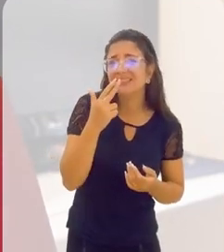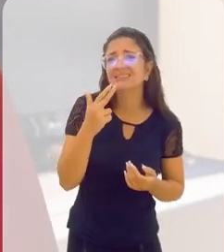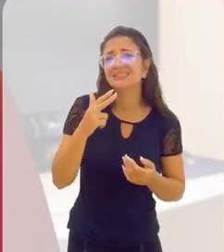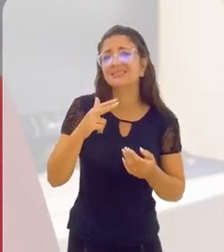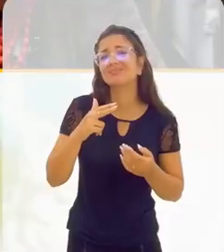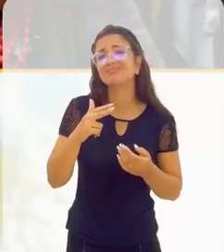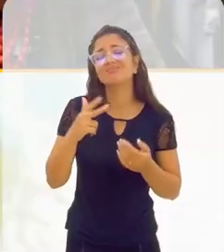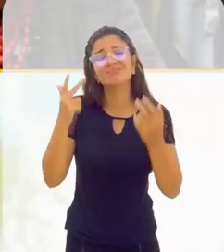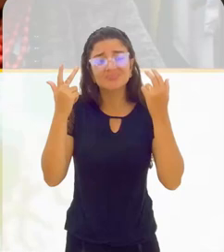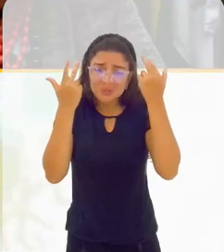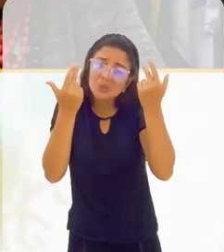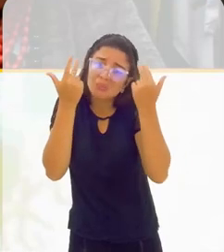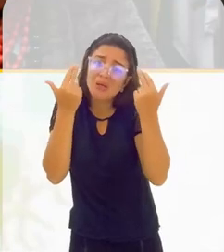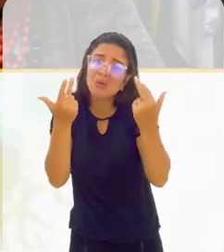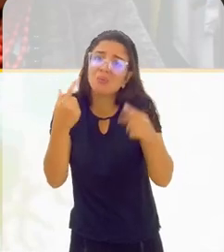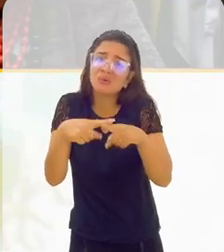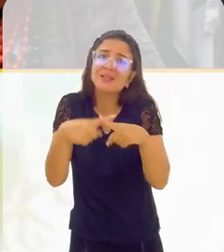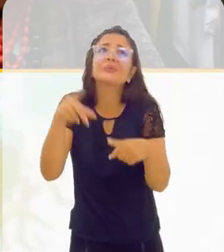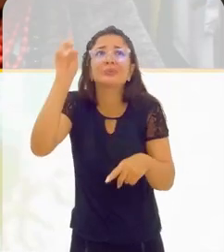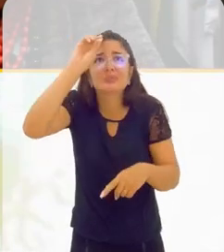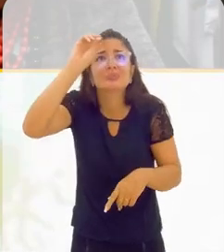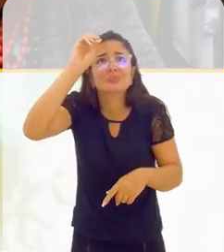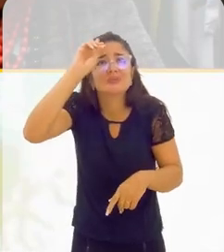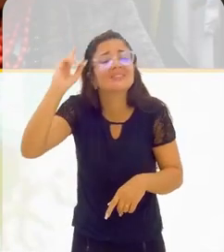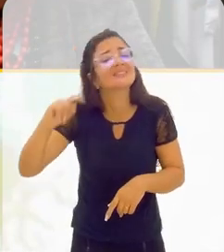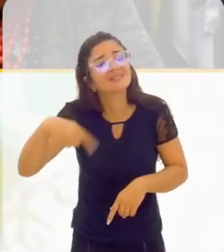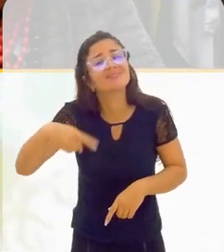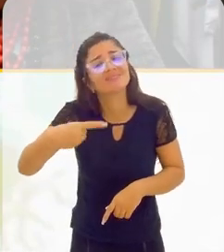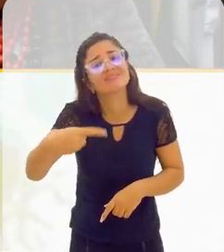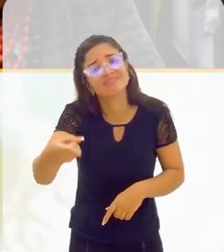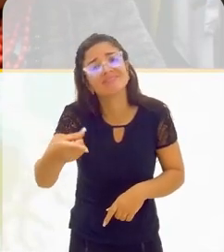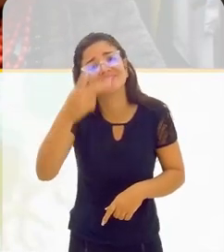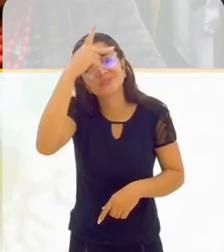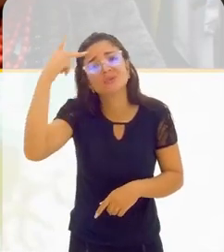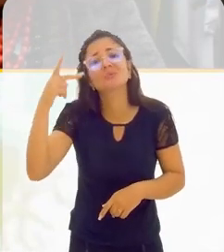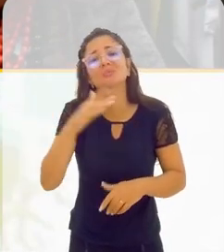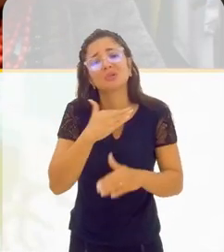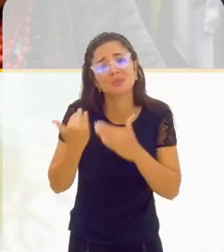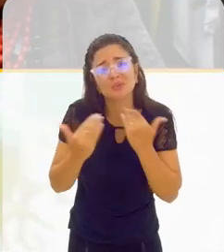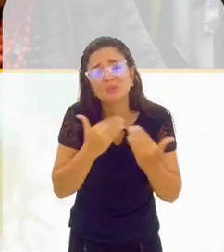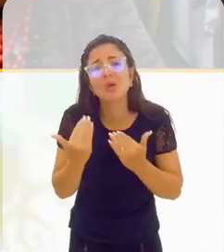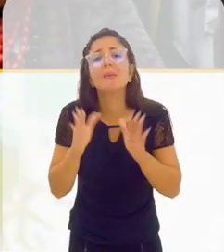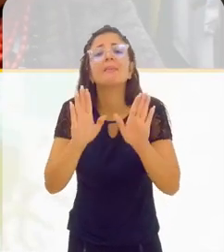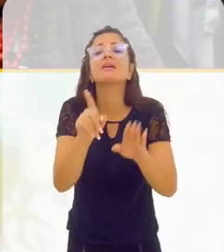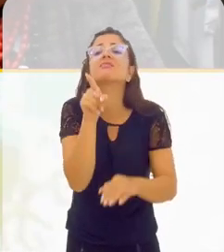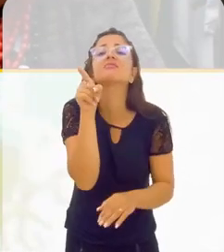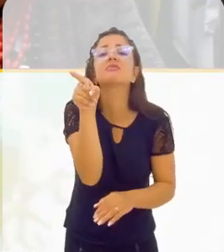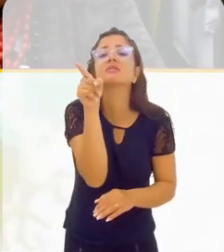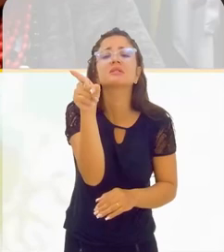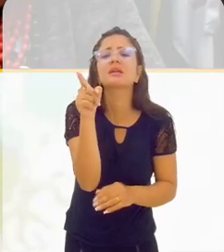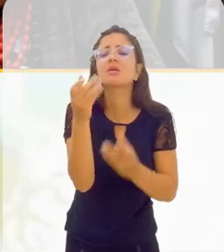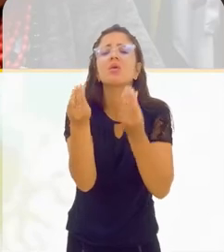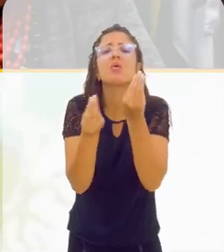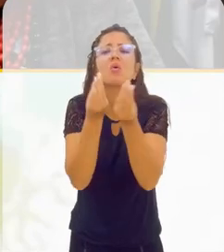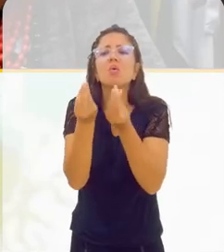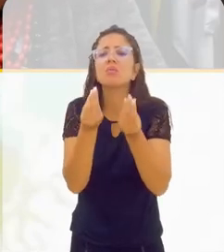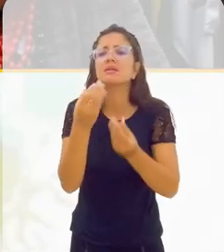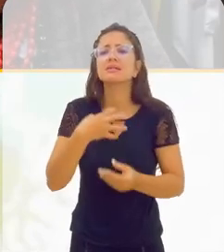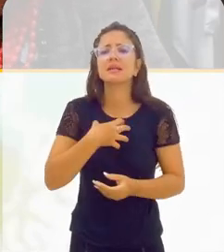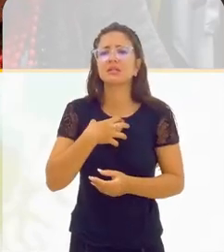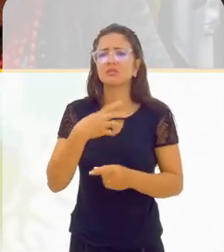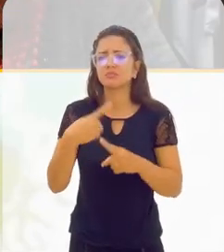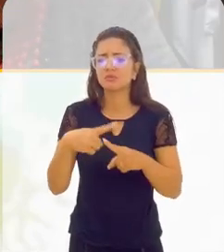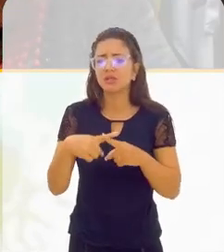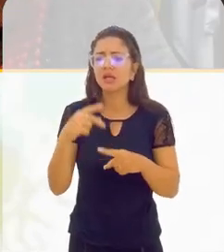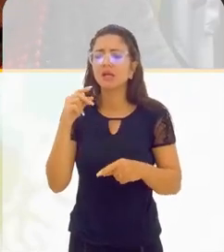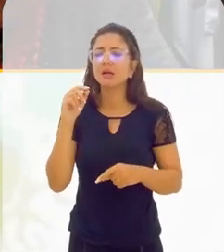vamos dizer comum algo que ocorre todos os dias eu queria saber como é isso para você qual